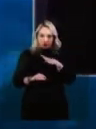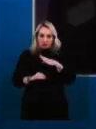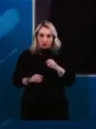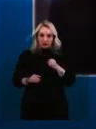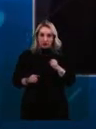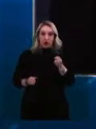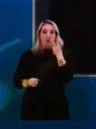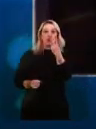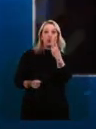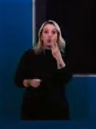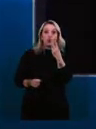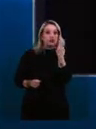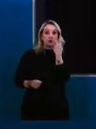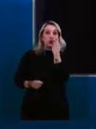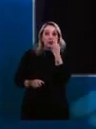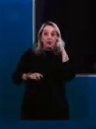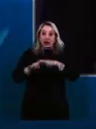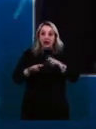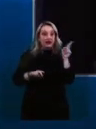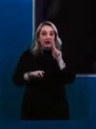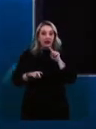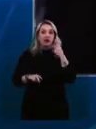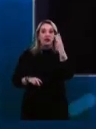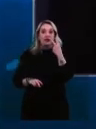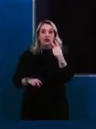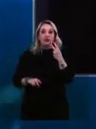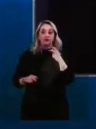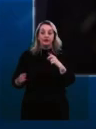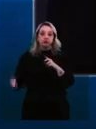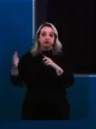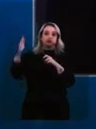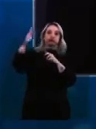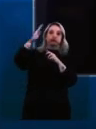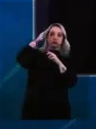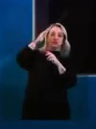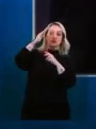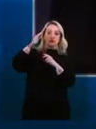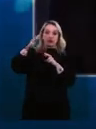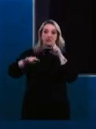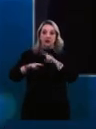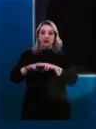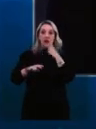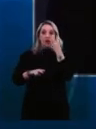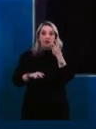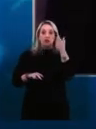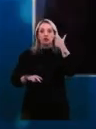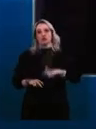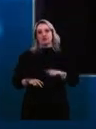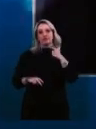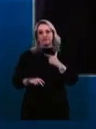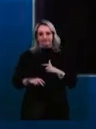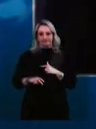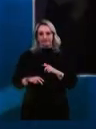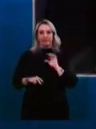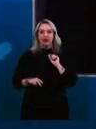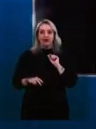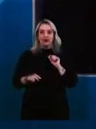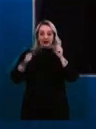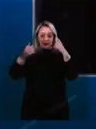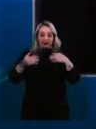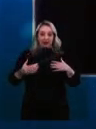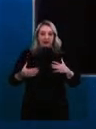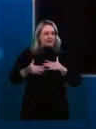ele arremessou, foi duas. Vocês assistiram um corte onde a cadeira aterriza sobre mim, só que ele fez duas vezes. E aqui é o seguinte,